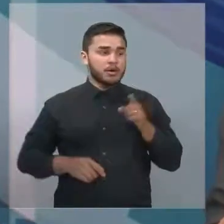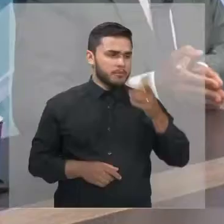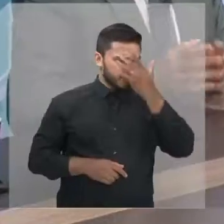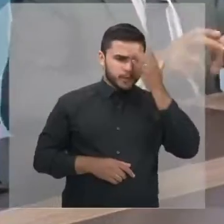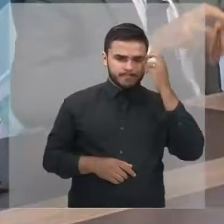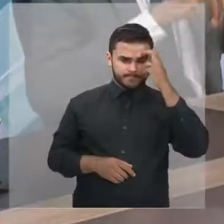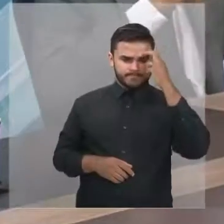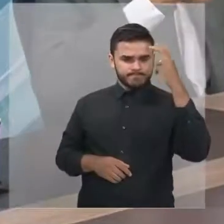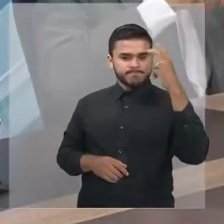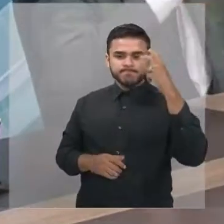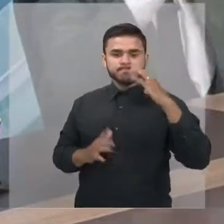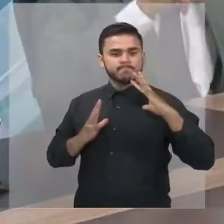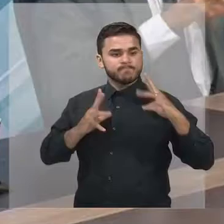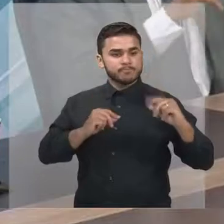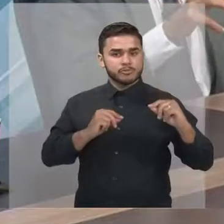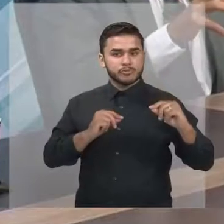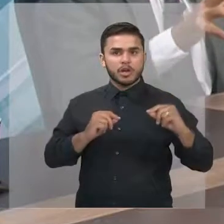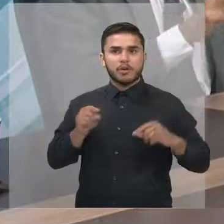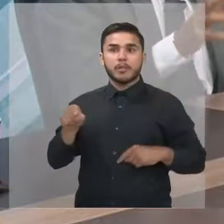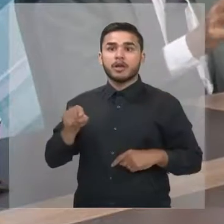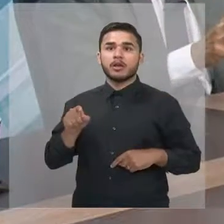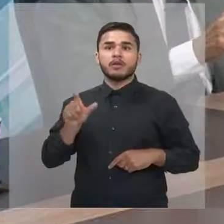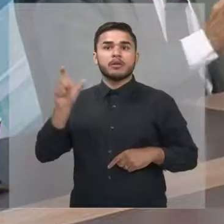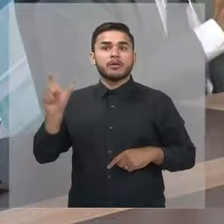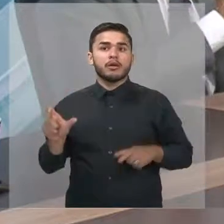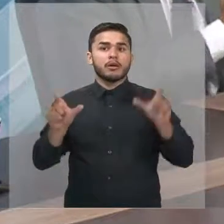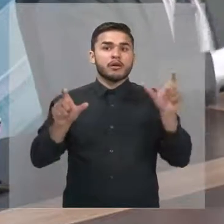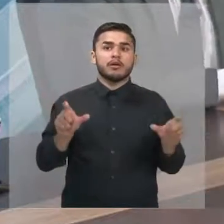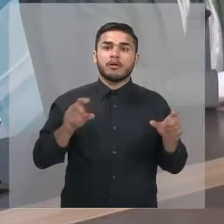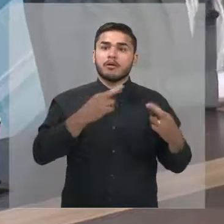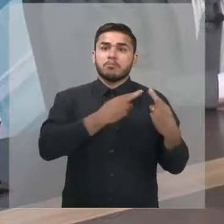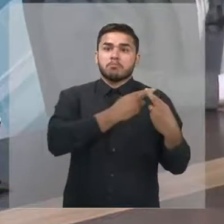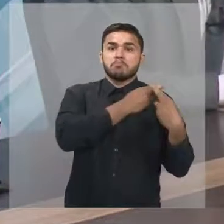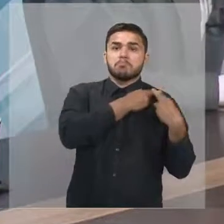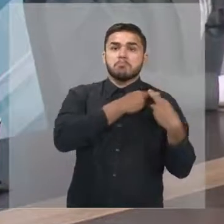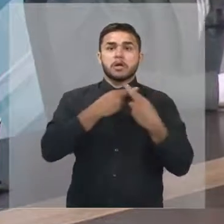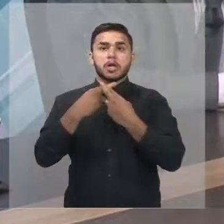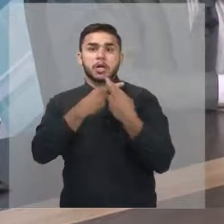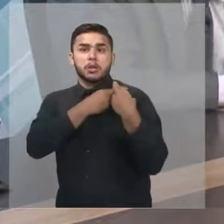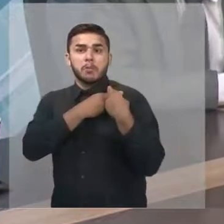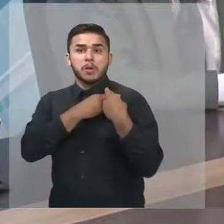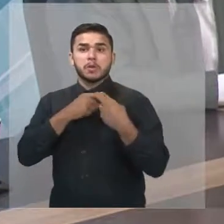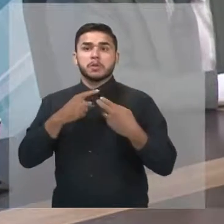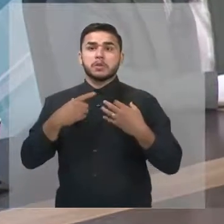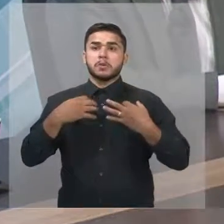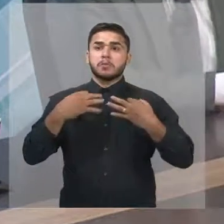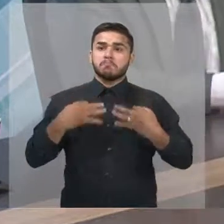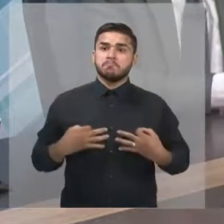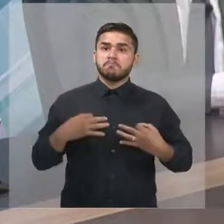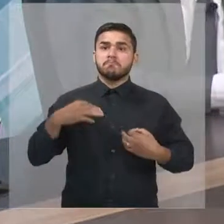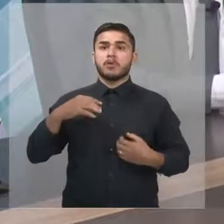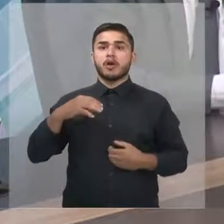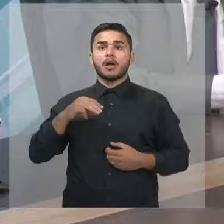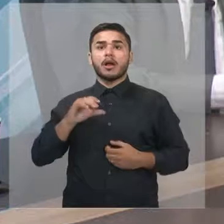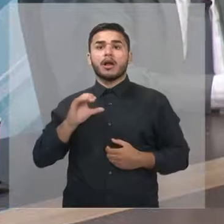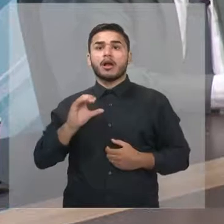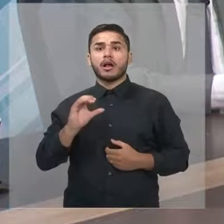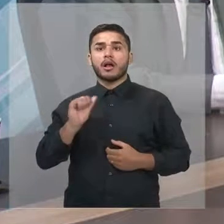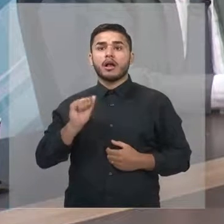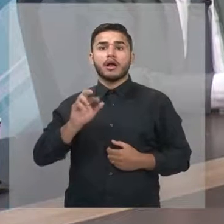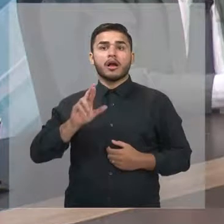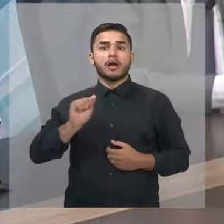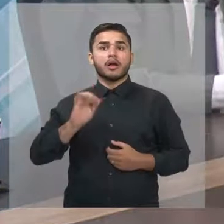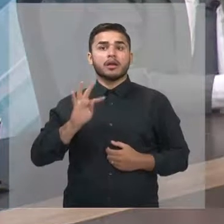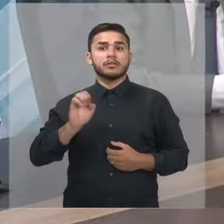emocional. São realidades completamente disjuntas. Agora, o outro aspecto que também vem à tona aí quando a